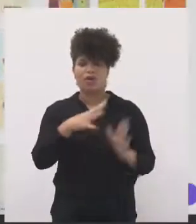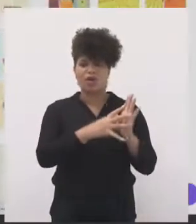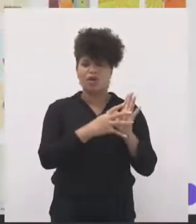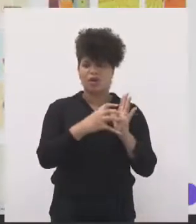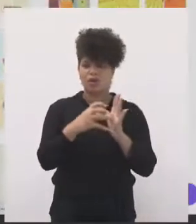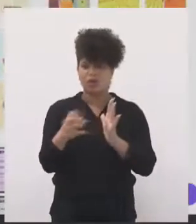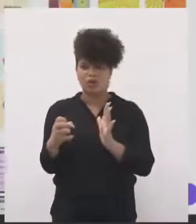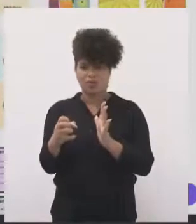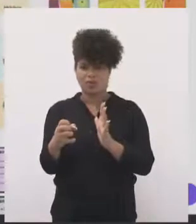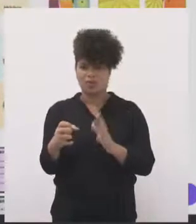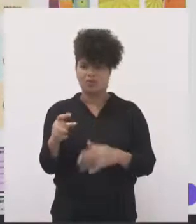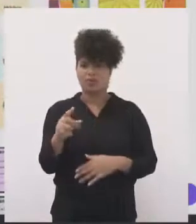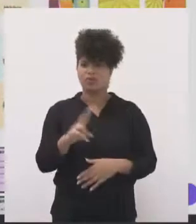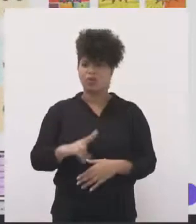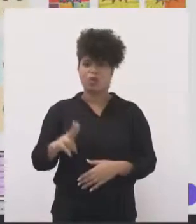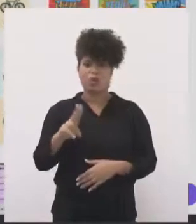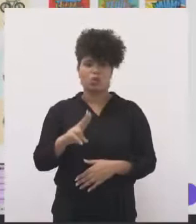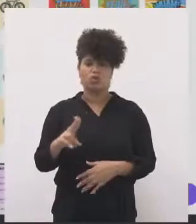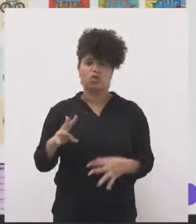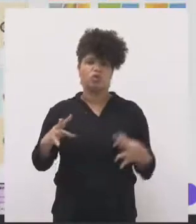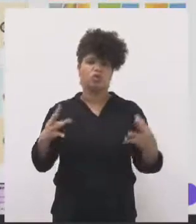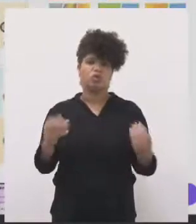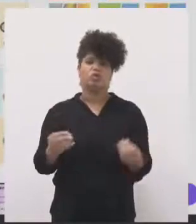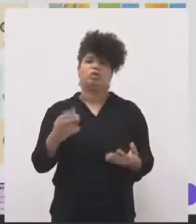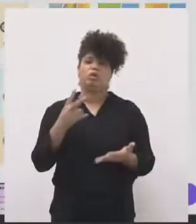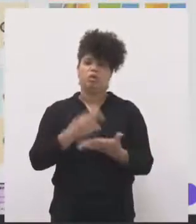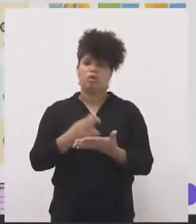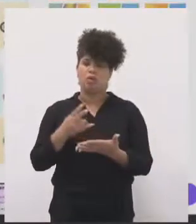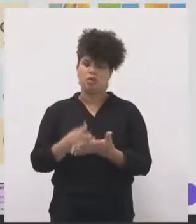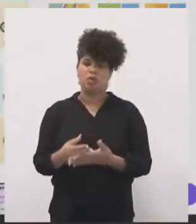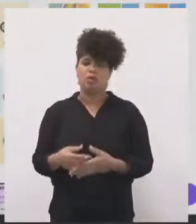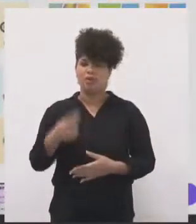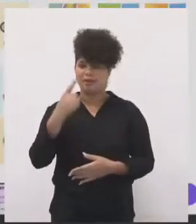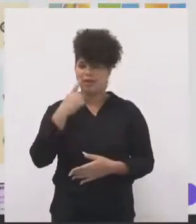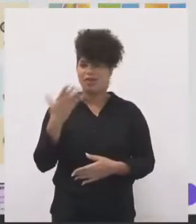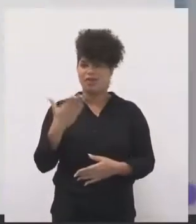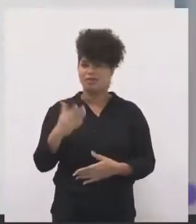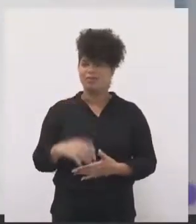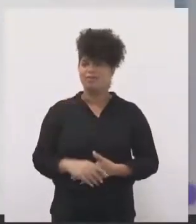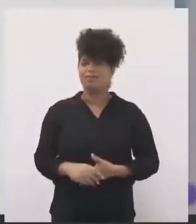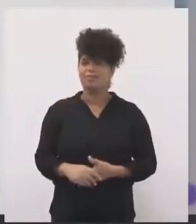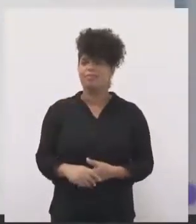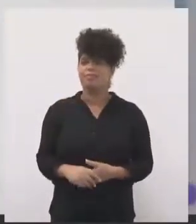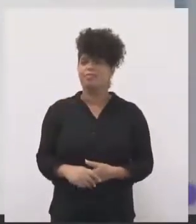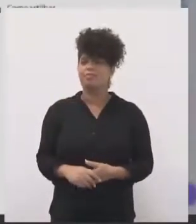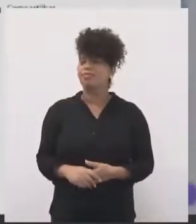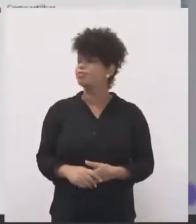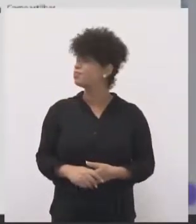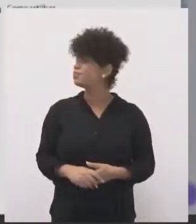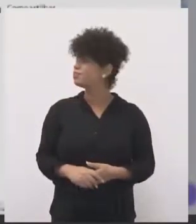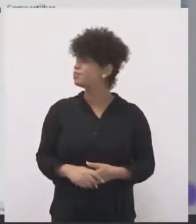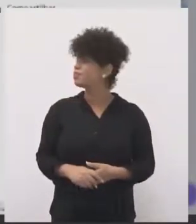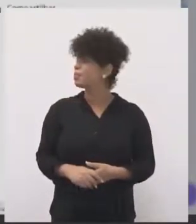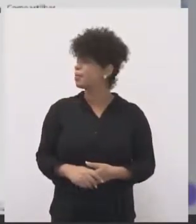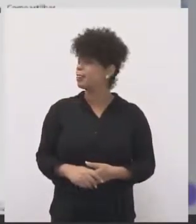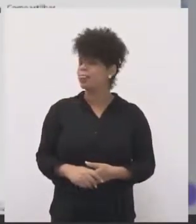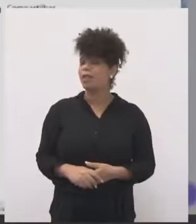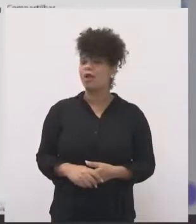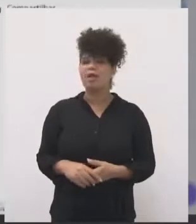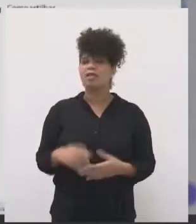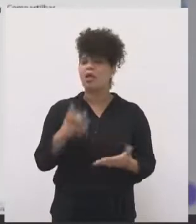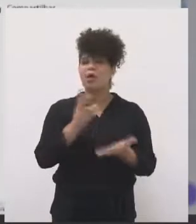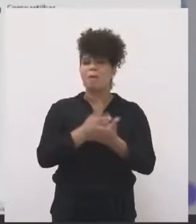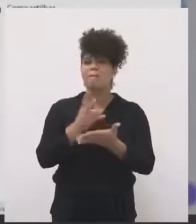precisam necessariamente utilizar, vamos pré-visualizar isso. Não precisa necessariamente usar caminhão,